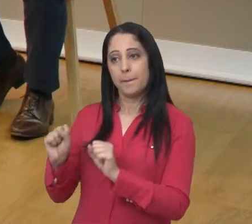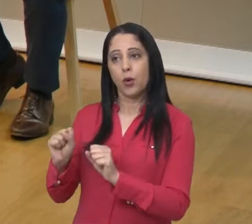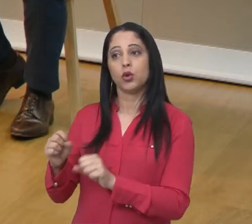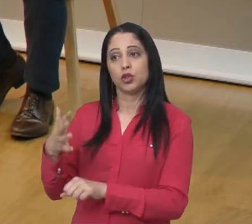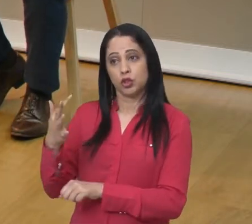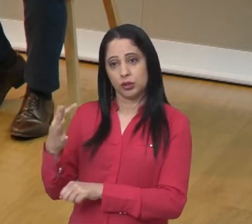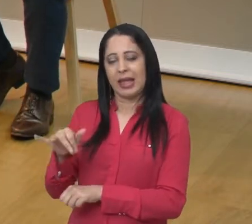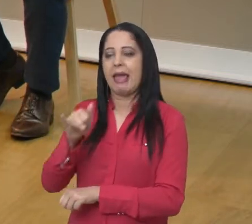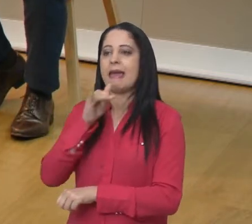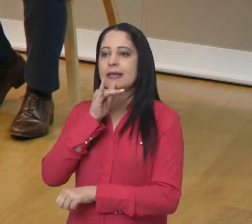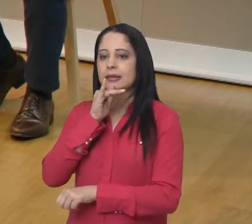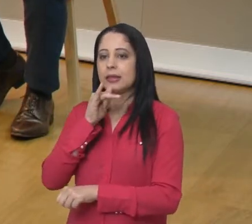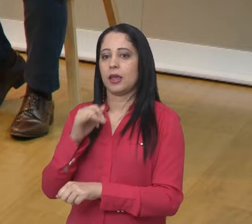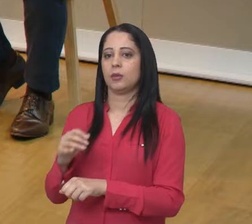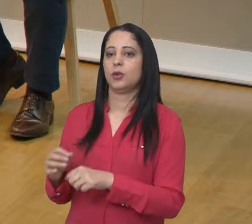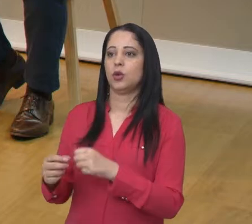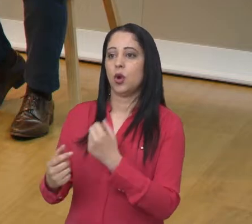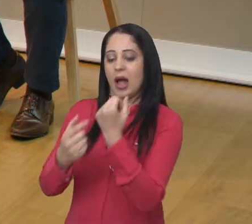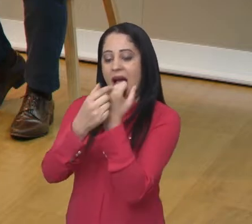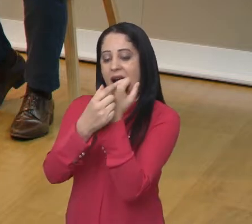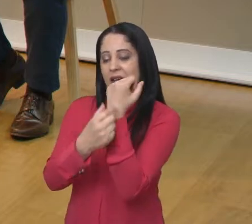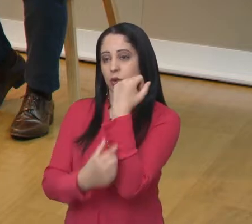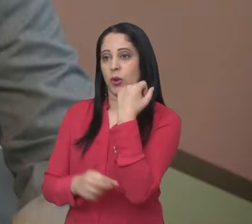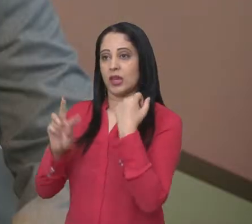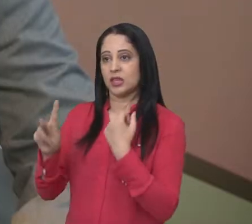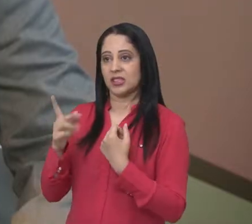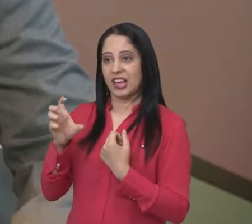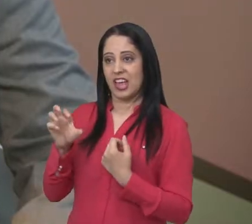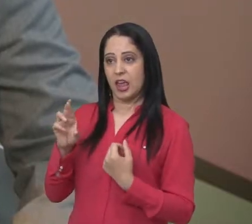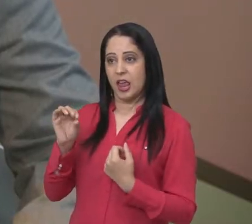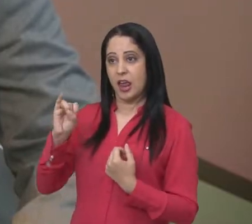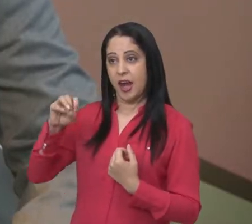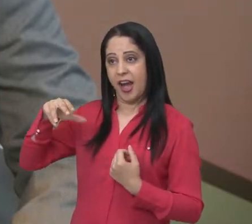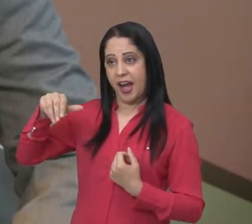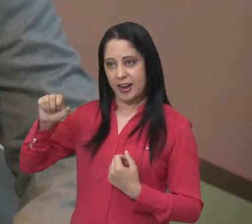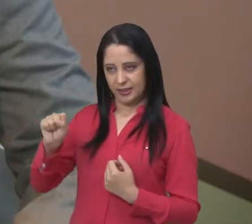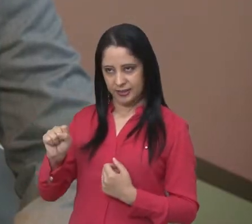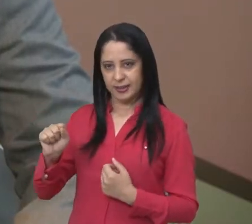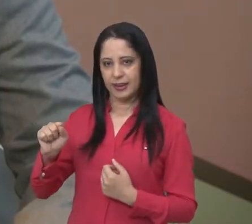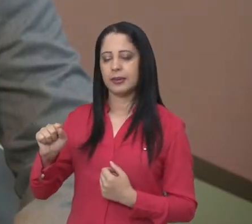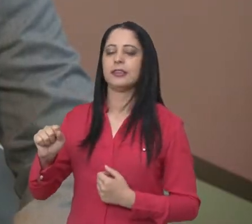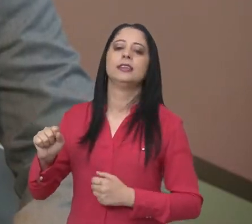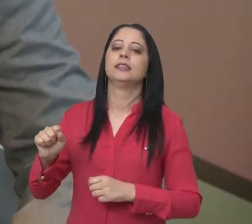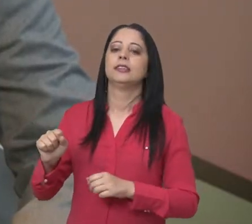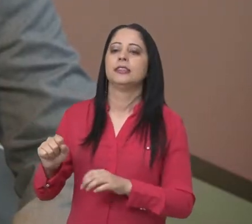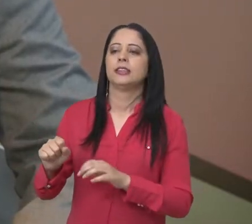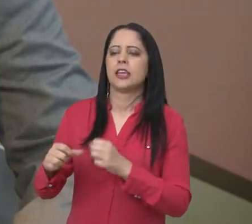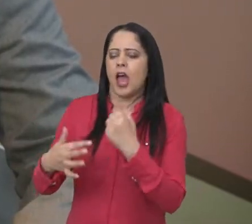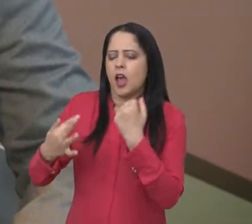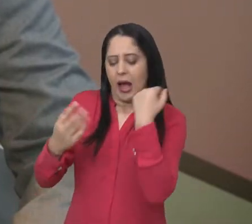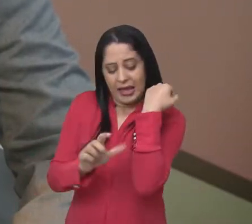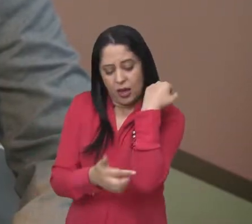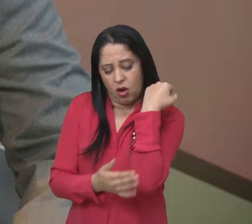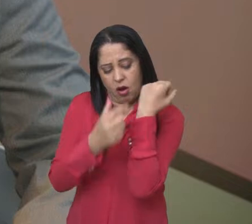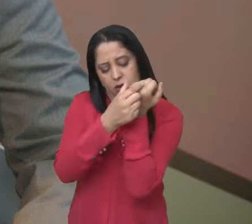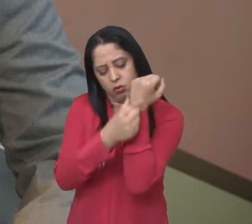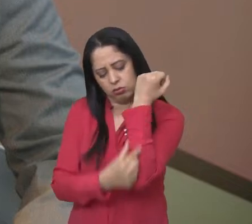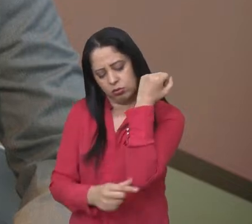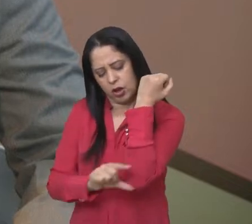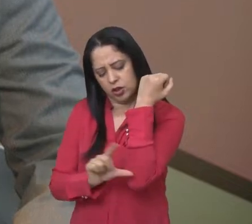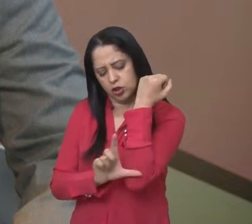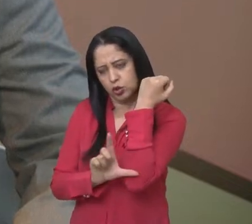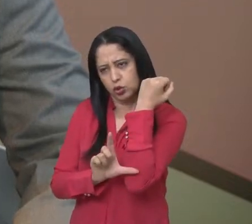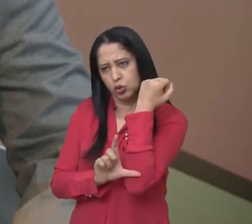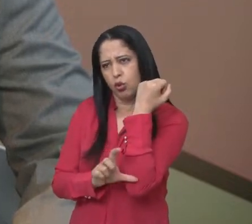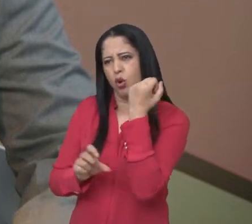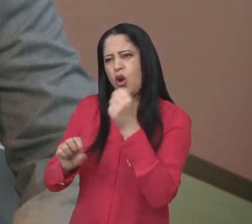pode ser localizada no caso de algumas doenças, como por exemplo a hérnia de disco. Aquele paciente que tem aquela dor na coluna lombar, que irradia, que dá cãibra,